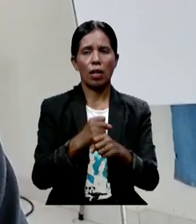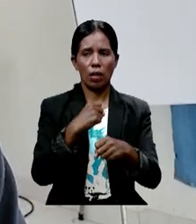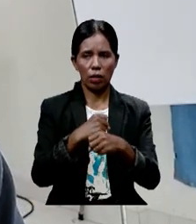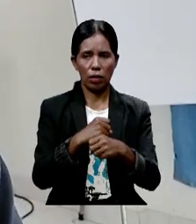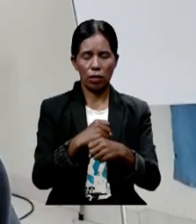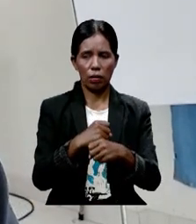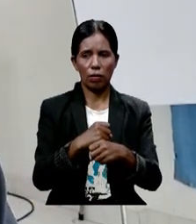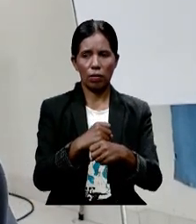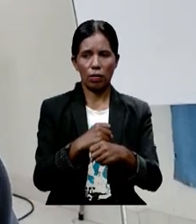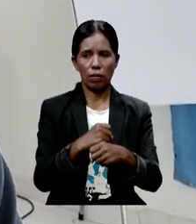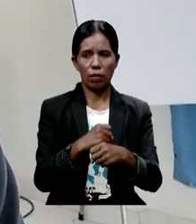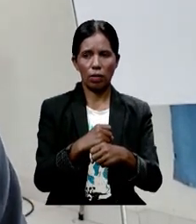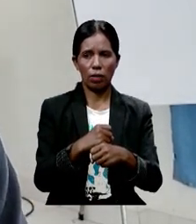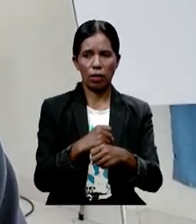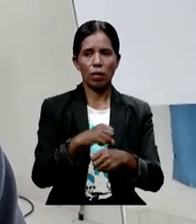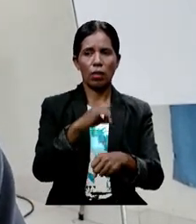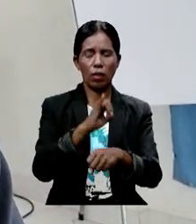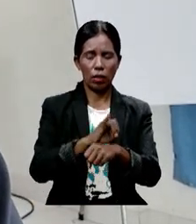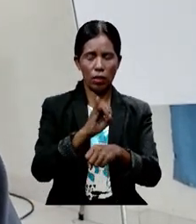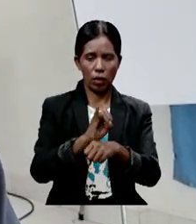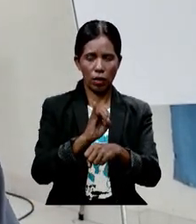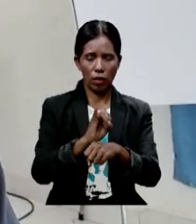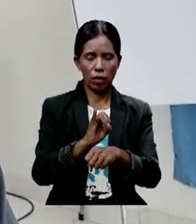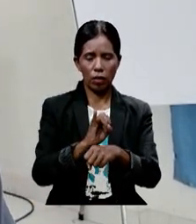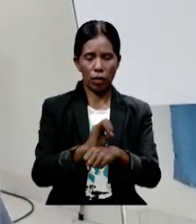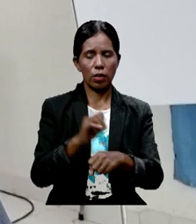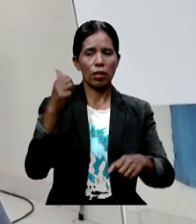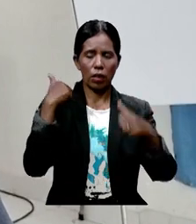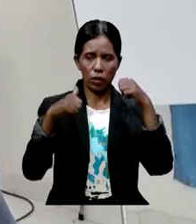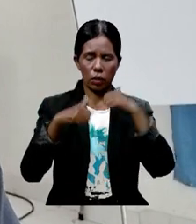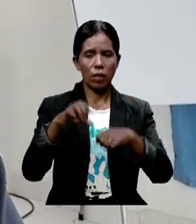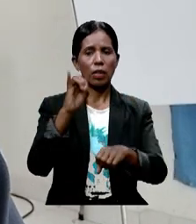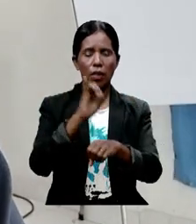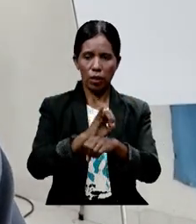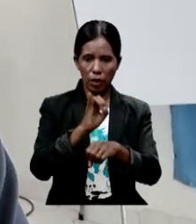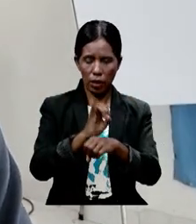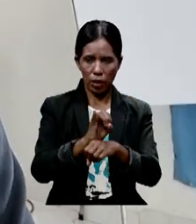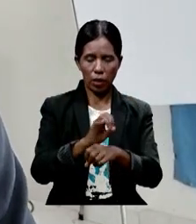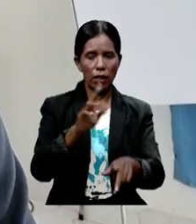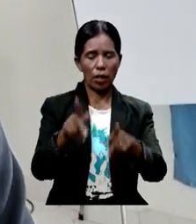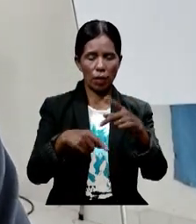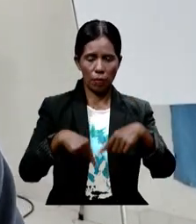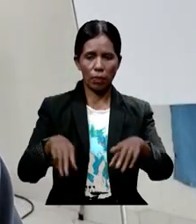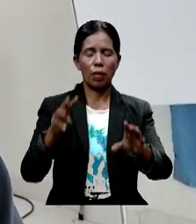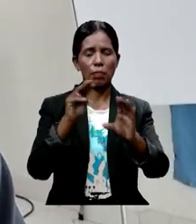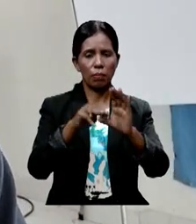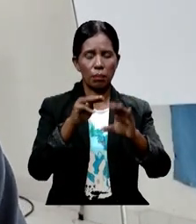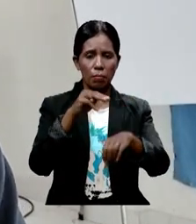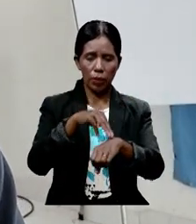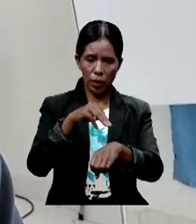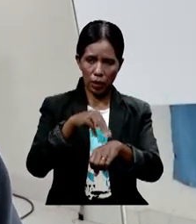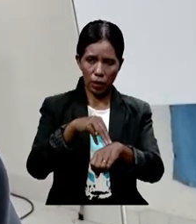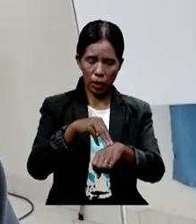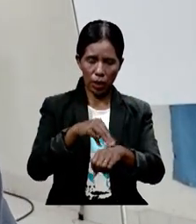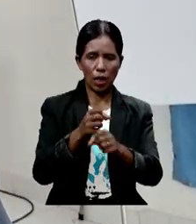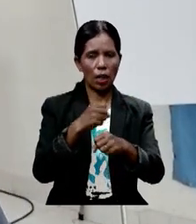a paróquia Vila Nova, a minha atividade e a igreja, é uma sai missa, mas